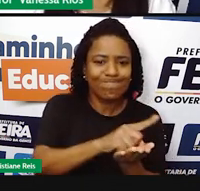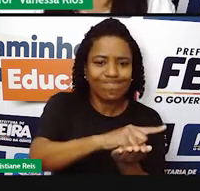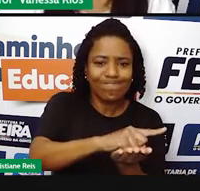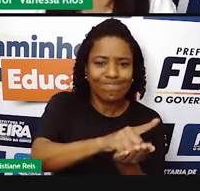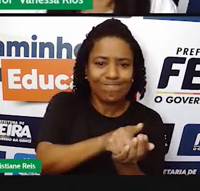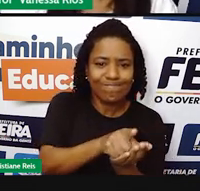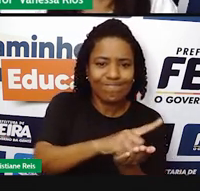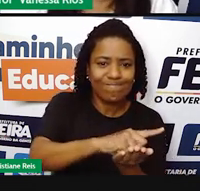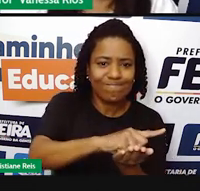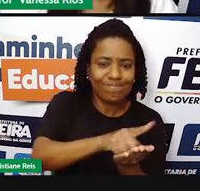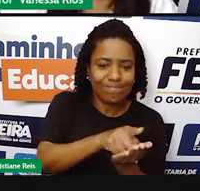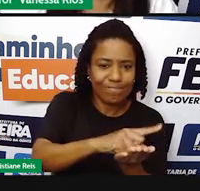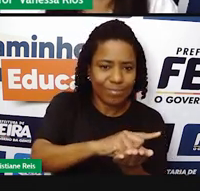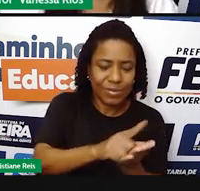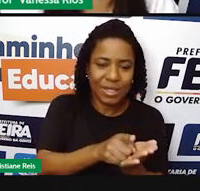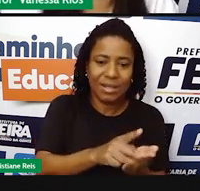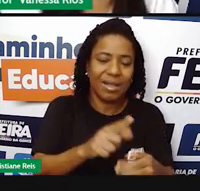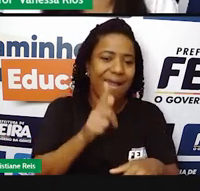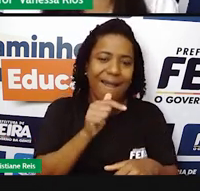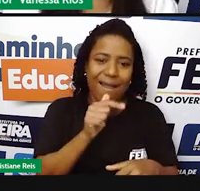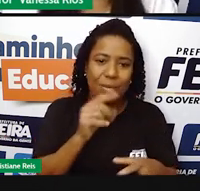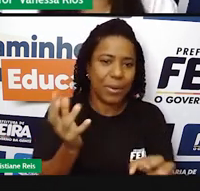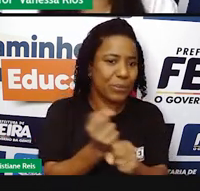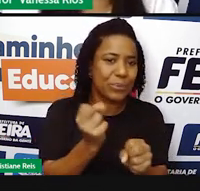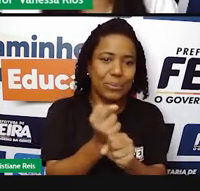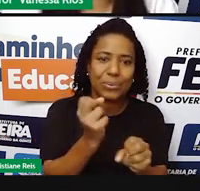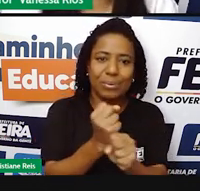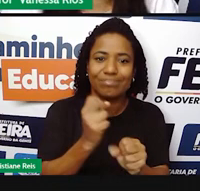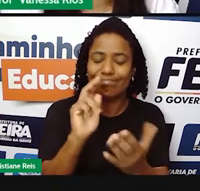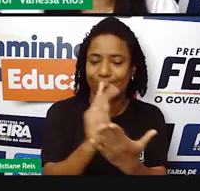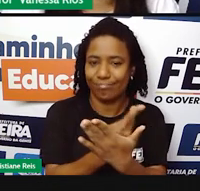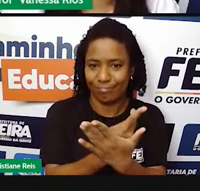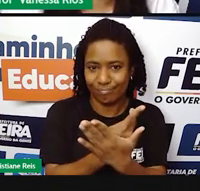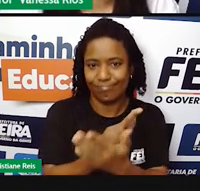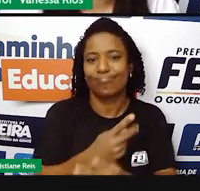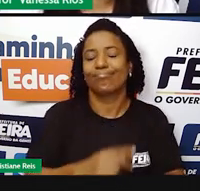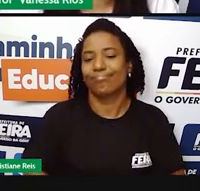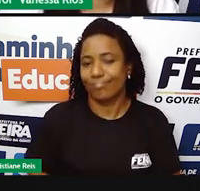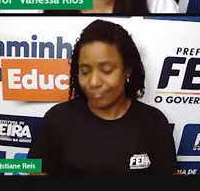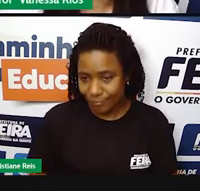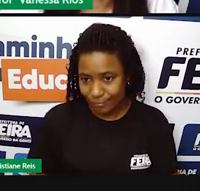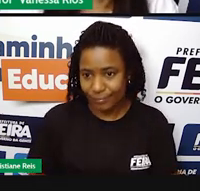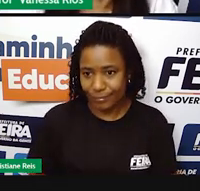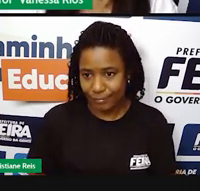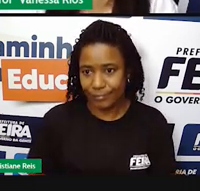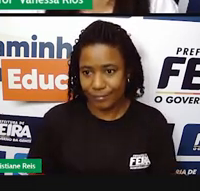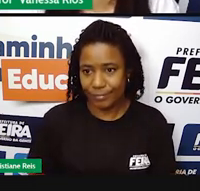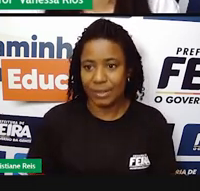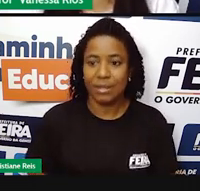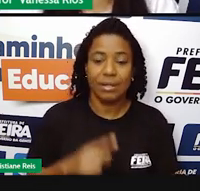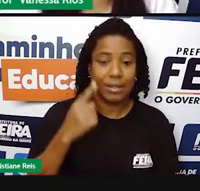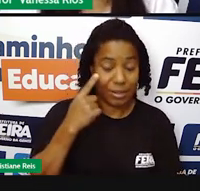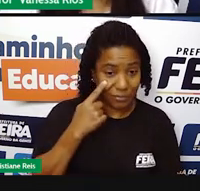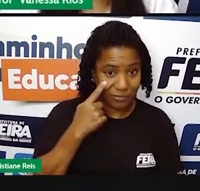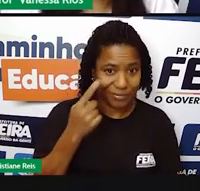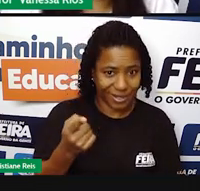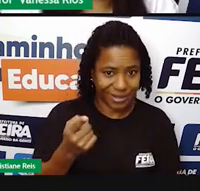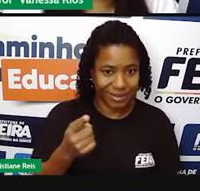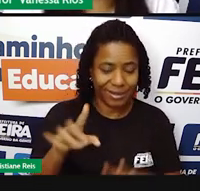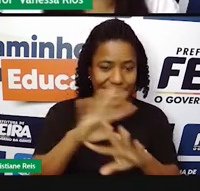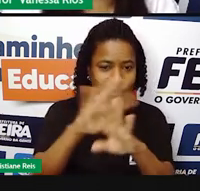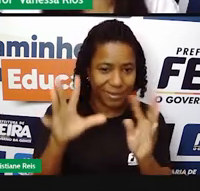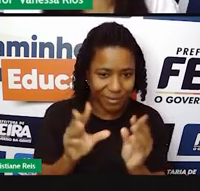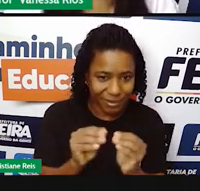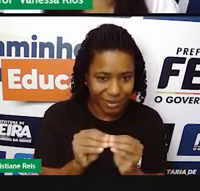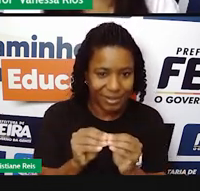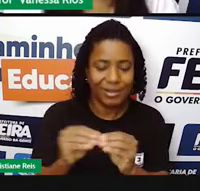algumas informações iniciais, né, sobre o que a reportagem vai tratar. Aí, além do vídeo, além dessas